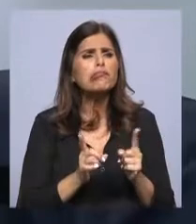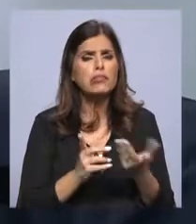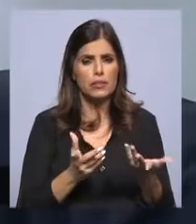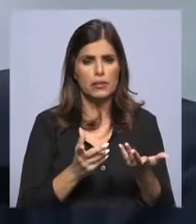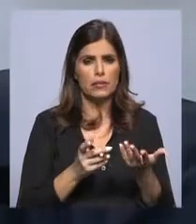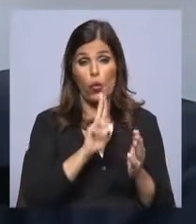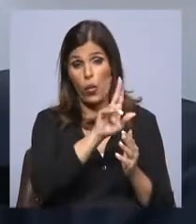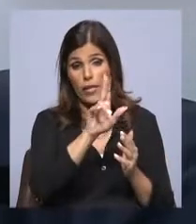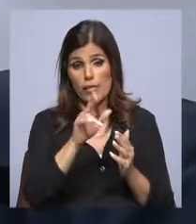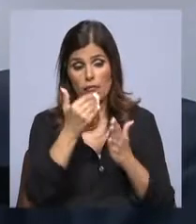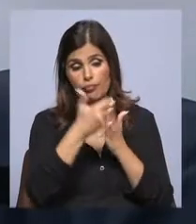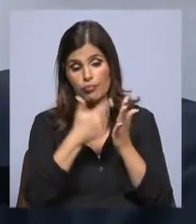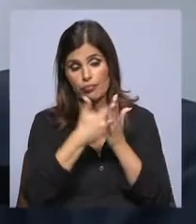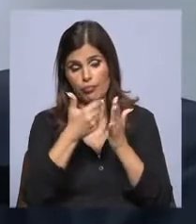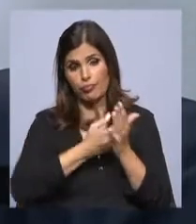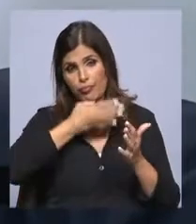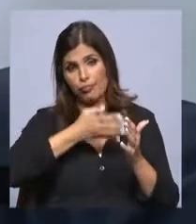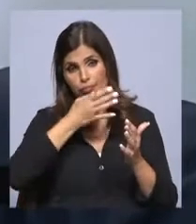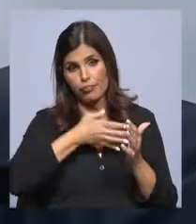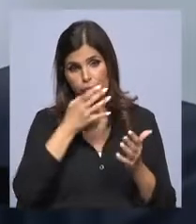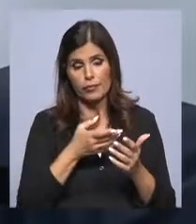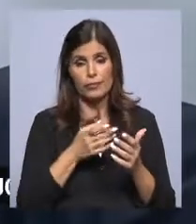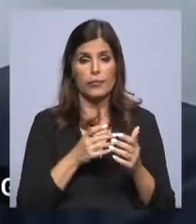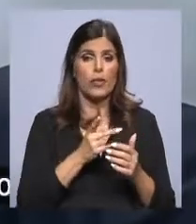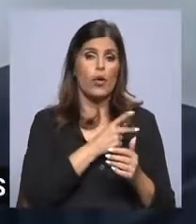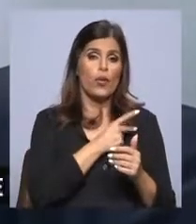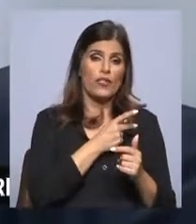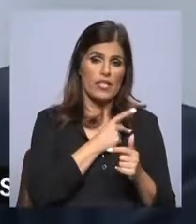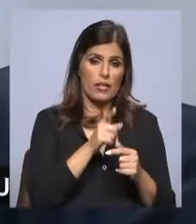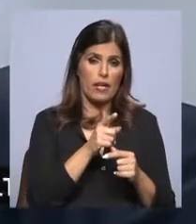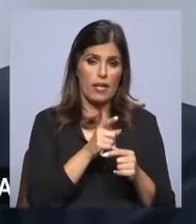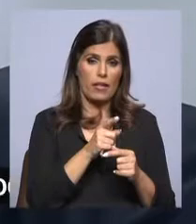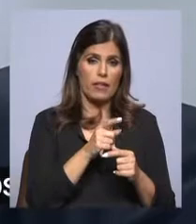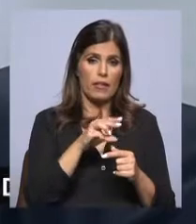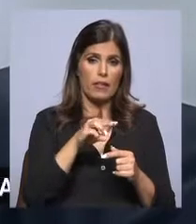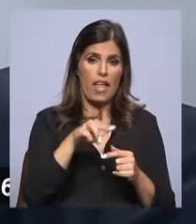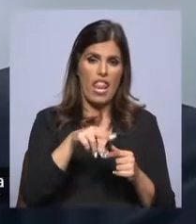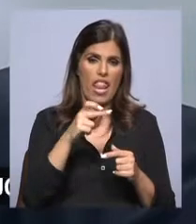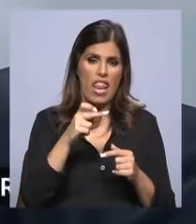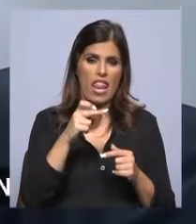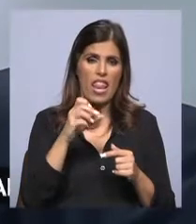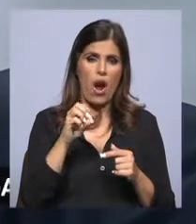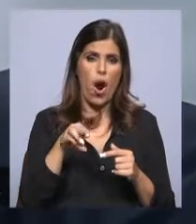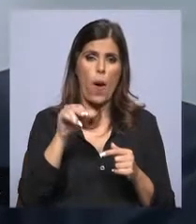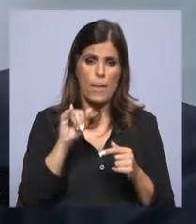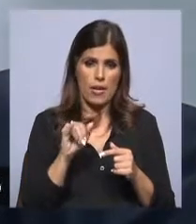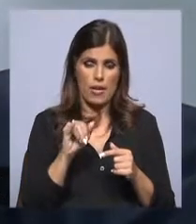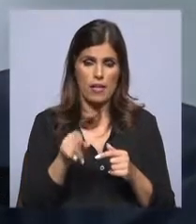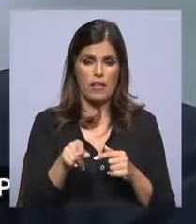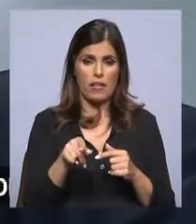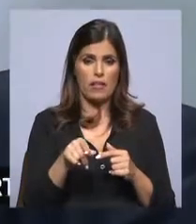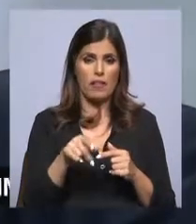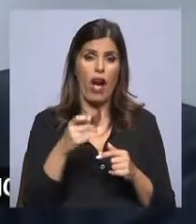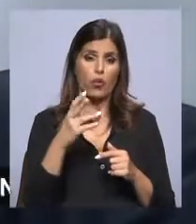de um conjunto de palestras organizadas pela Universidade de Princeton e que a historiadora de ciência Naomi Oreskes